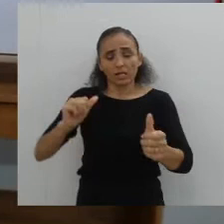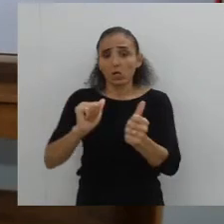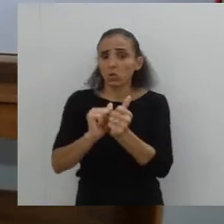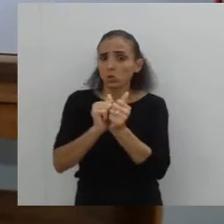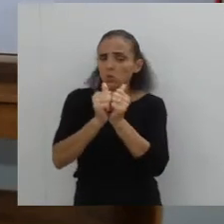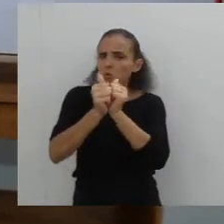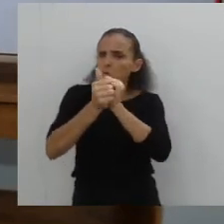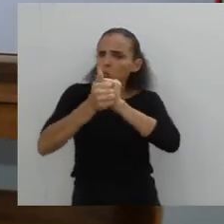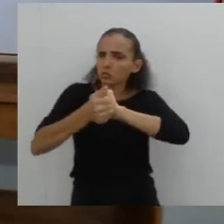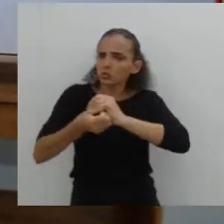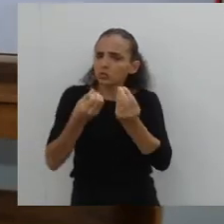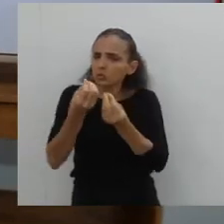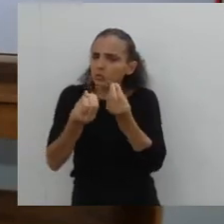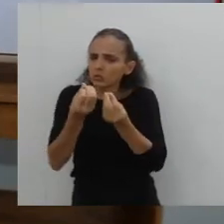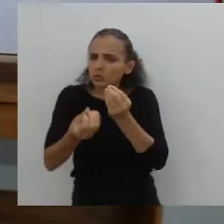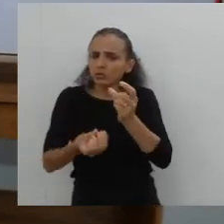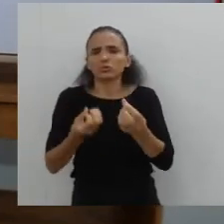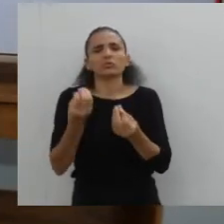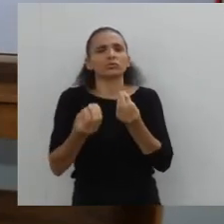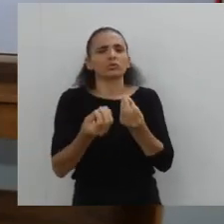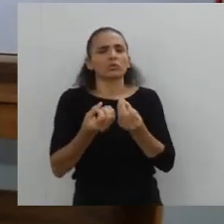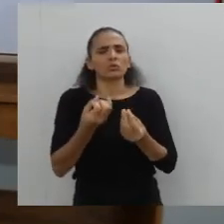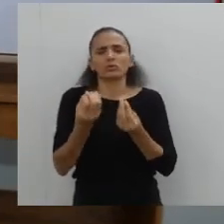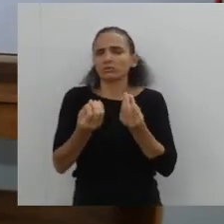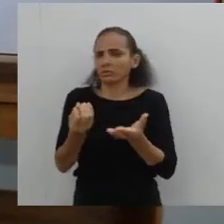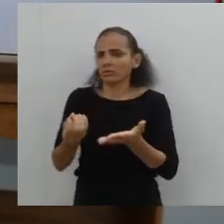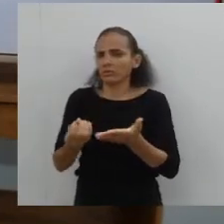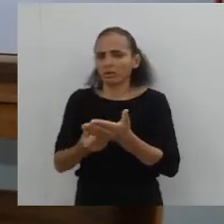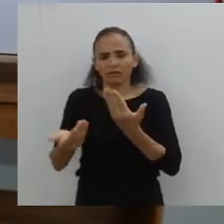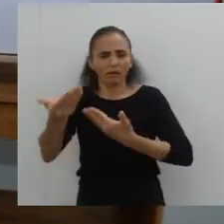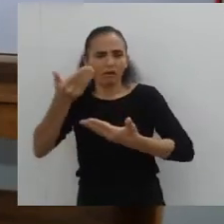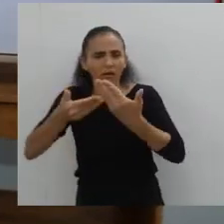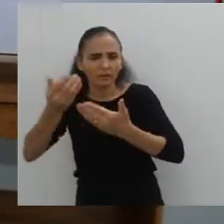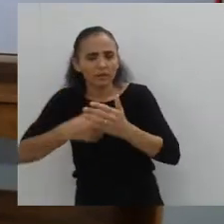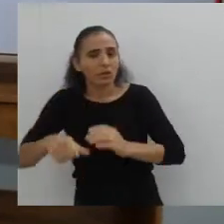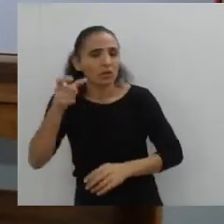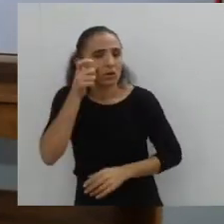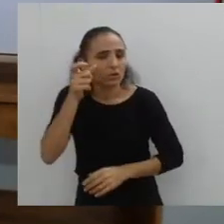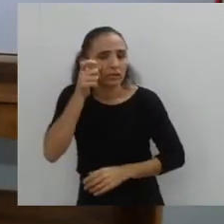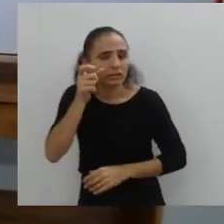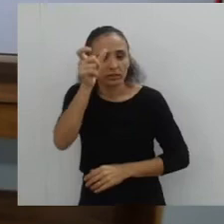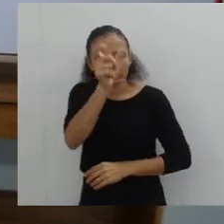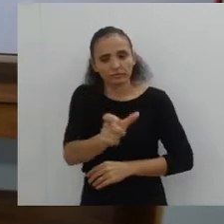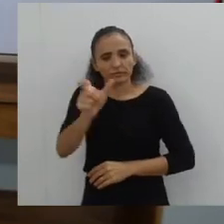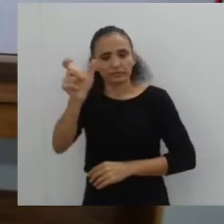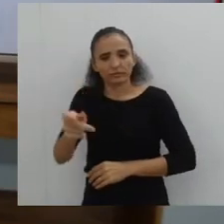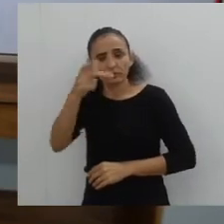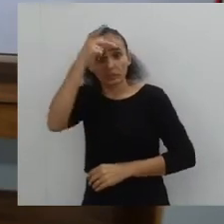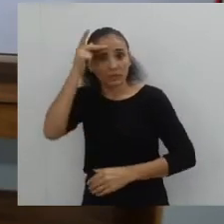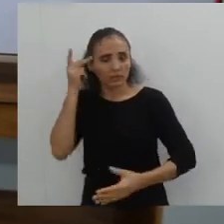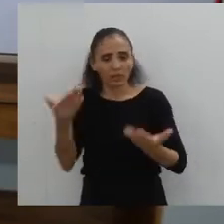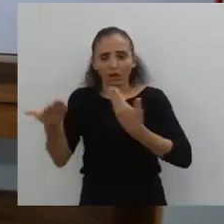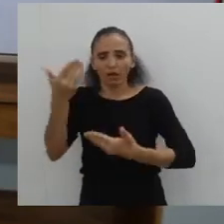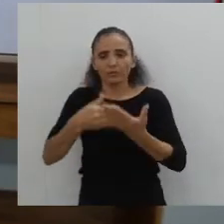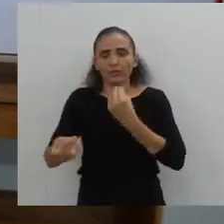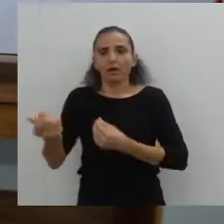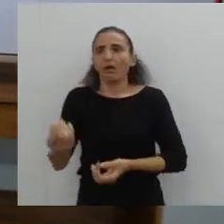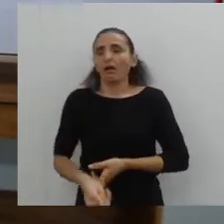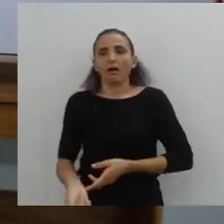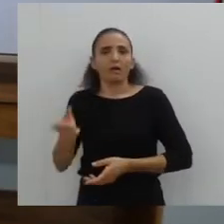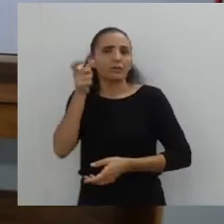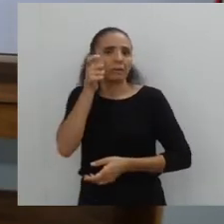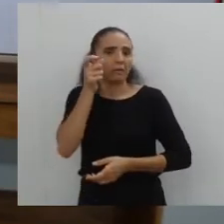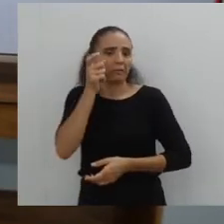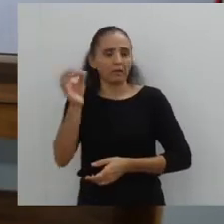se tornou esporte, ele vai ser movido pela competição. Ele vai atender aos interesses do capital, né? Da busca pelo lucro, pela